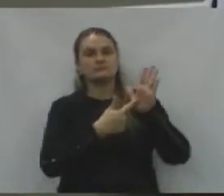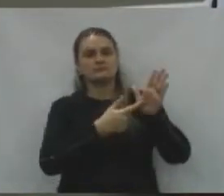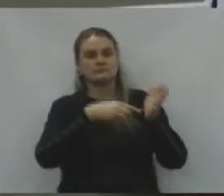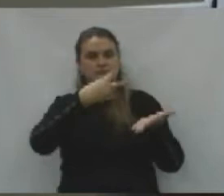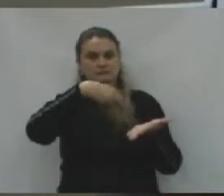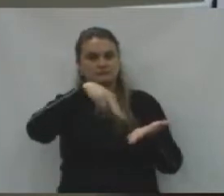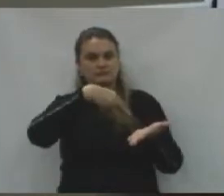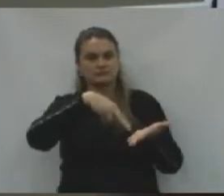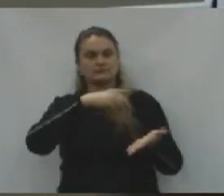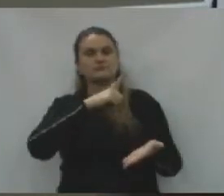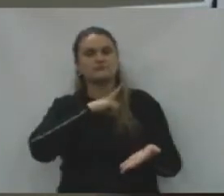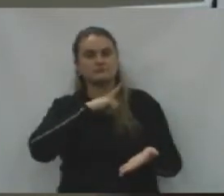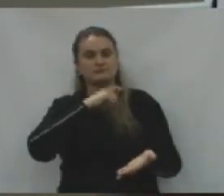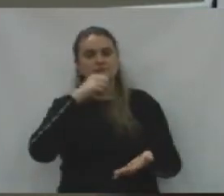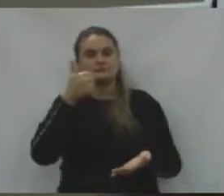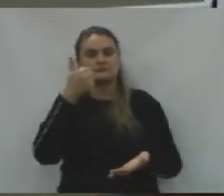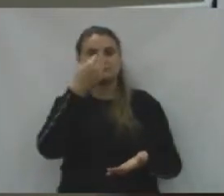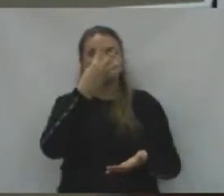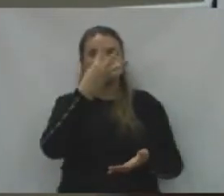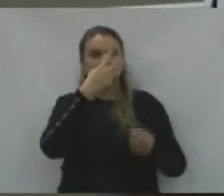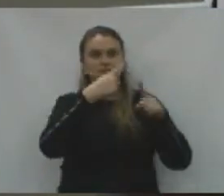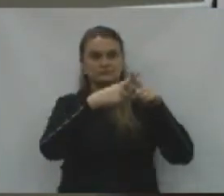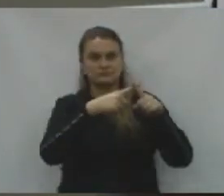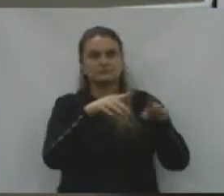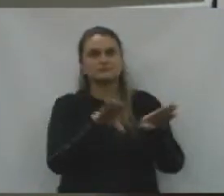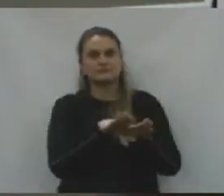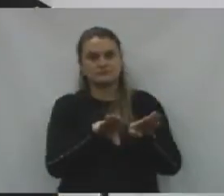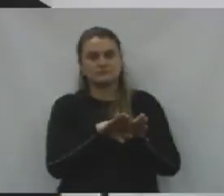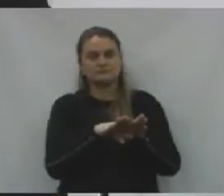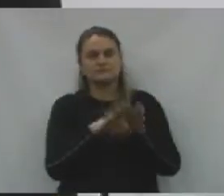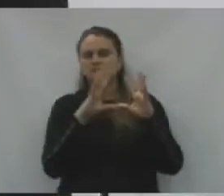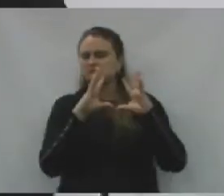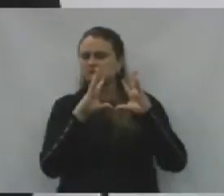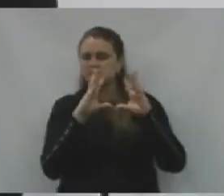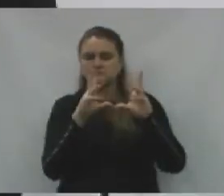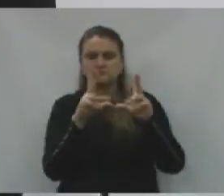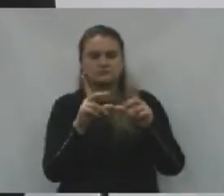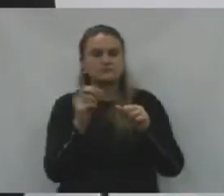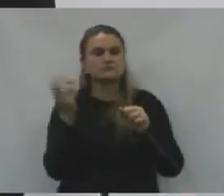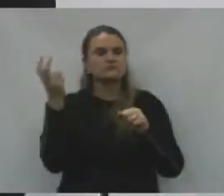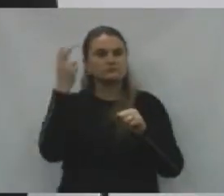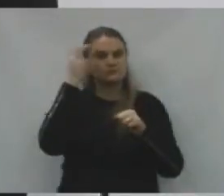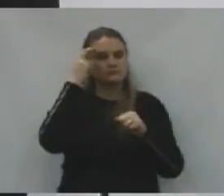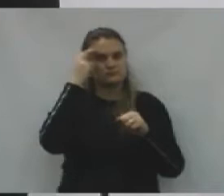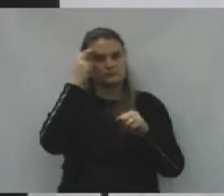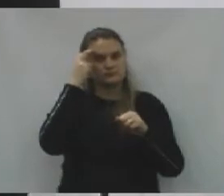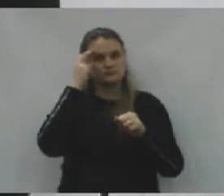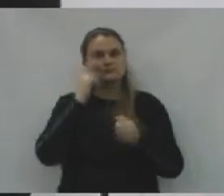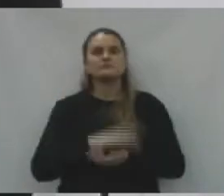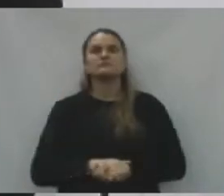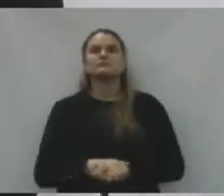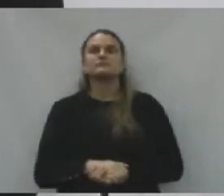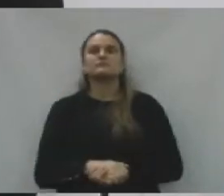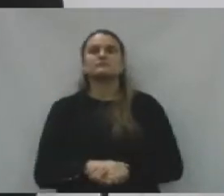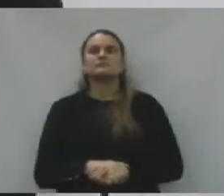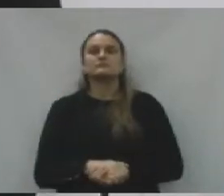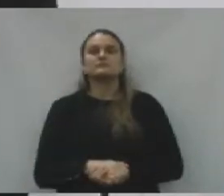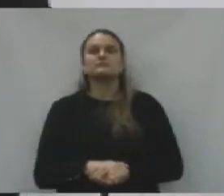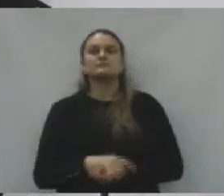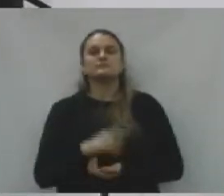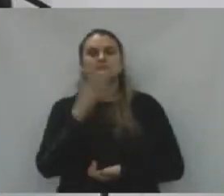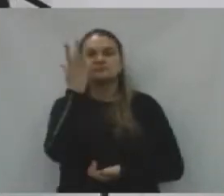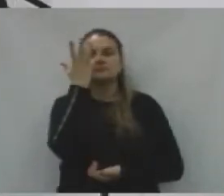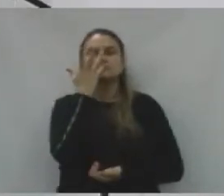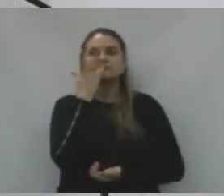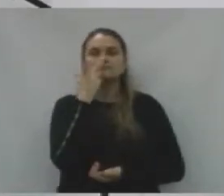Mostra de dança, chegamos a 14 edições também, englobando todo o aspecto de cultura, em